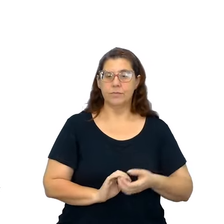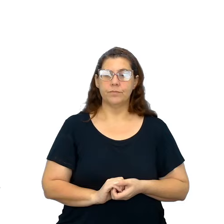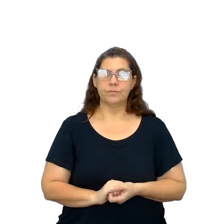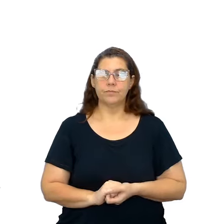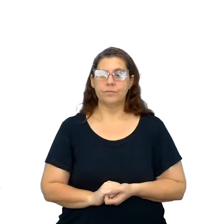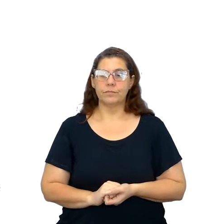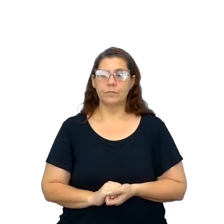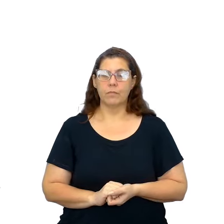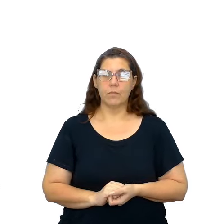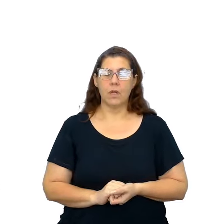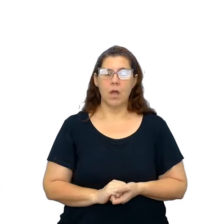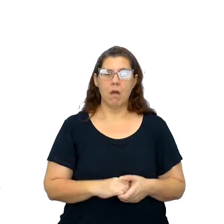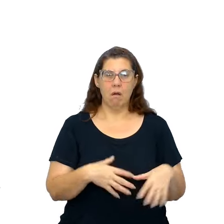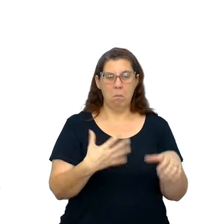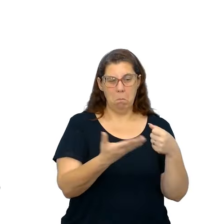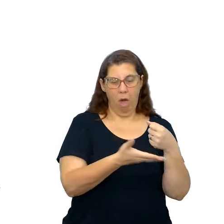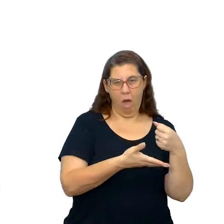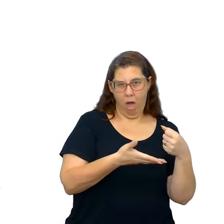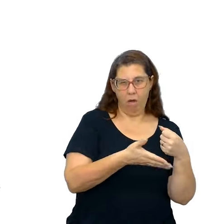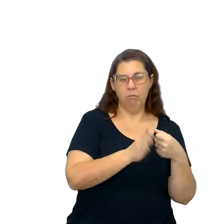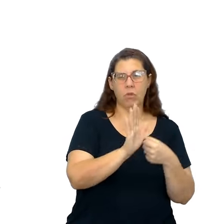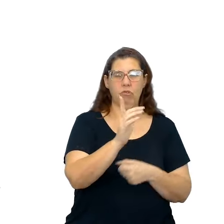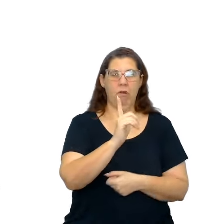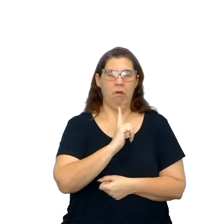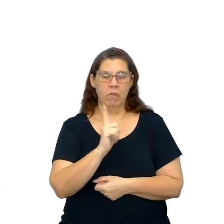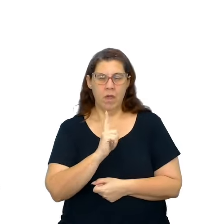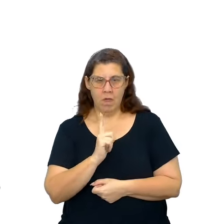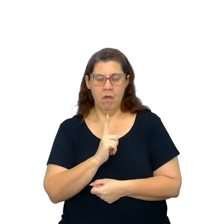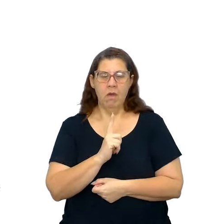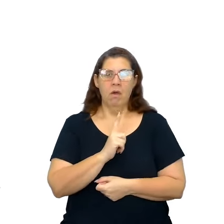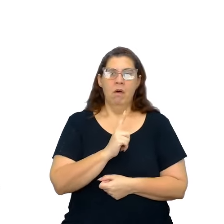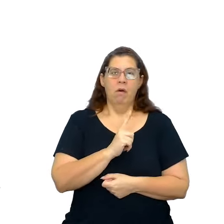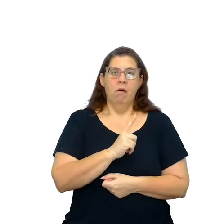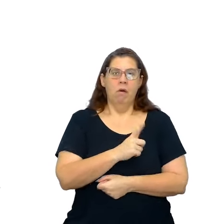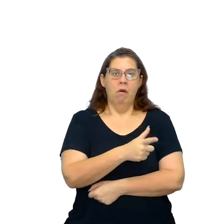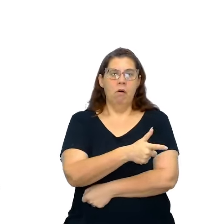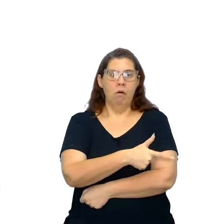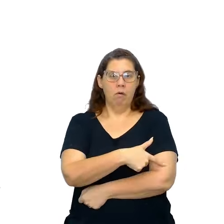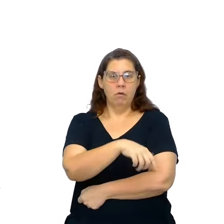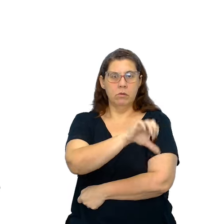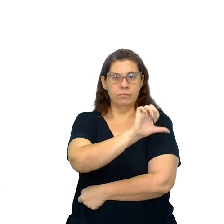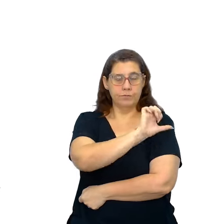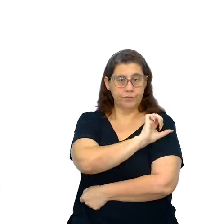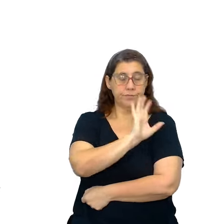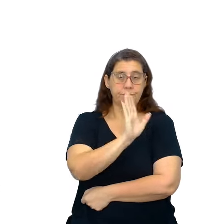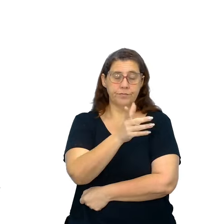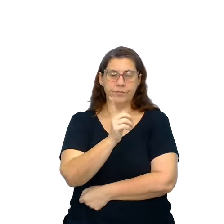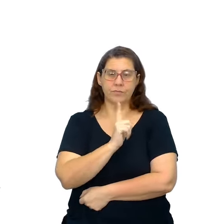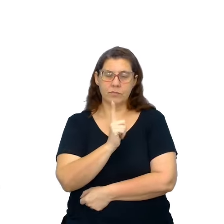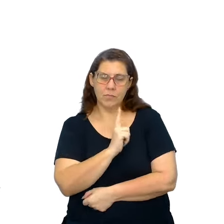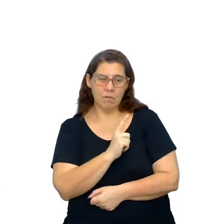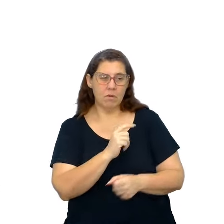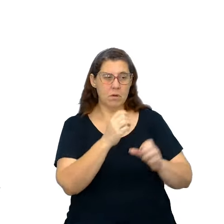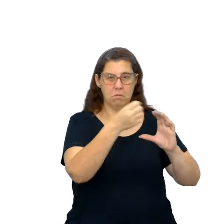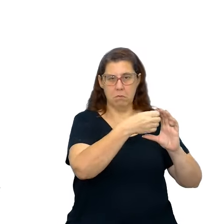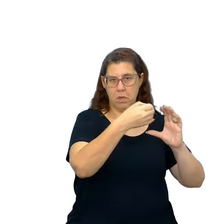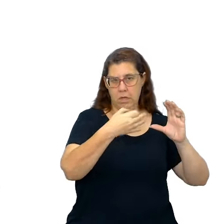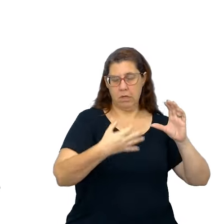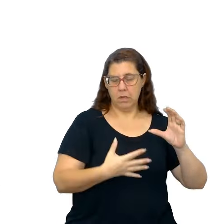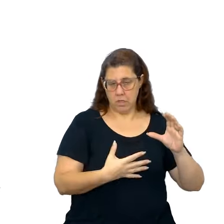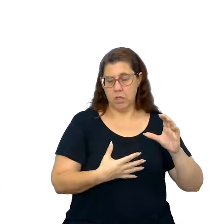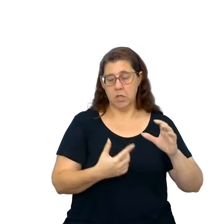por base, a gente já tem lá nas séries finais do Fundamental, a gente já tem elementos para